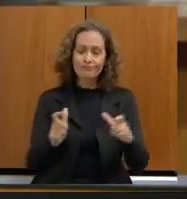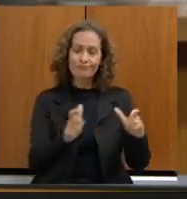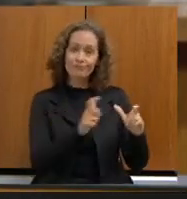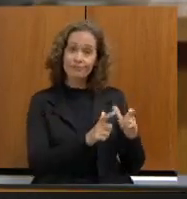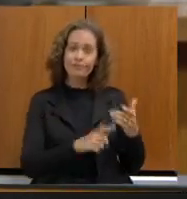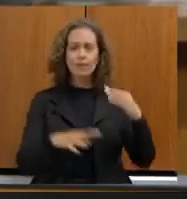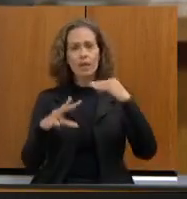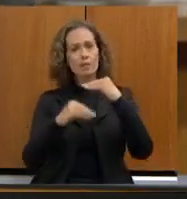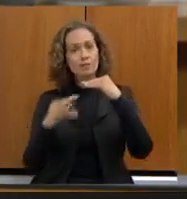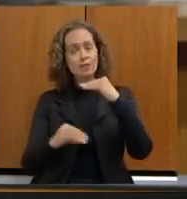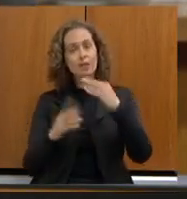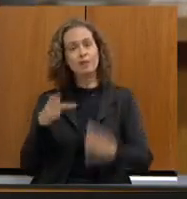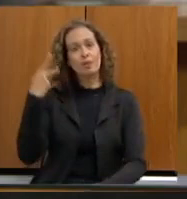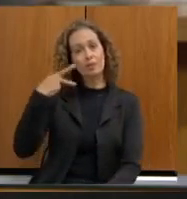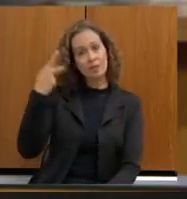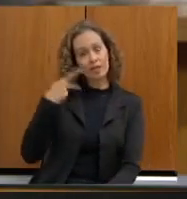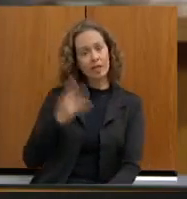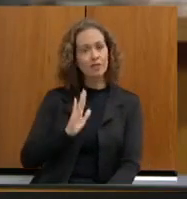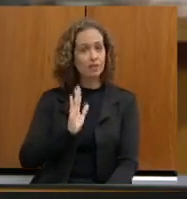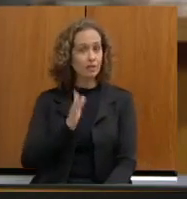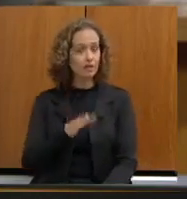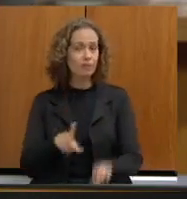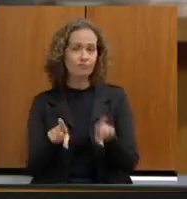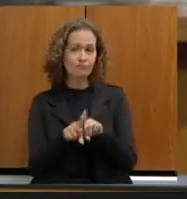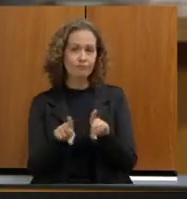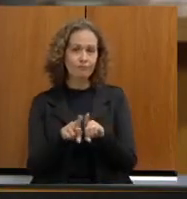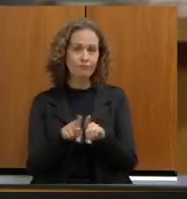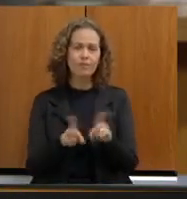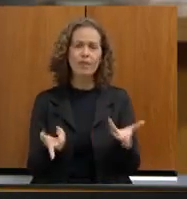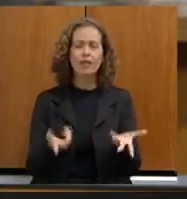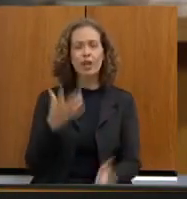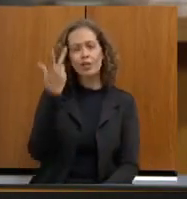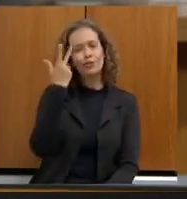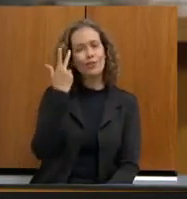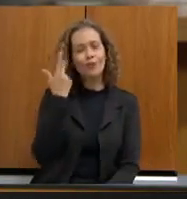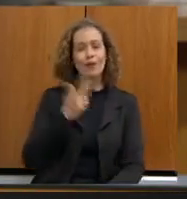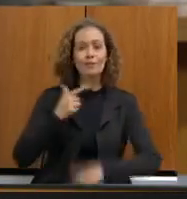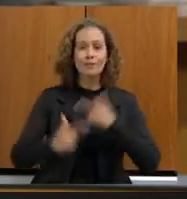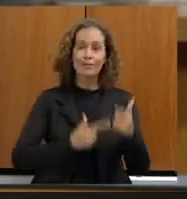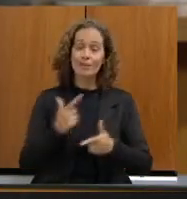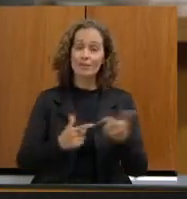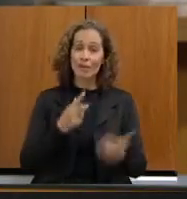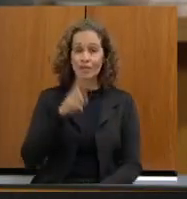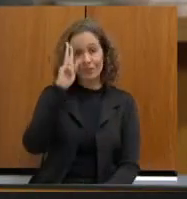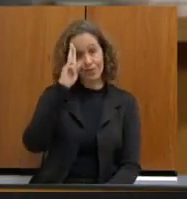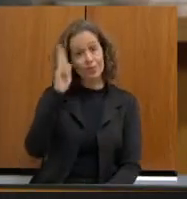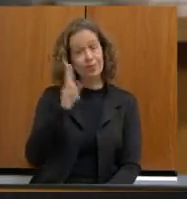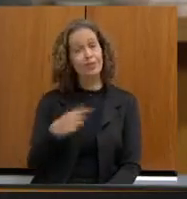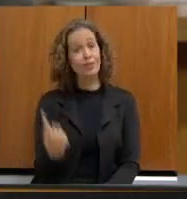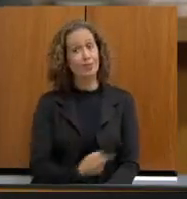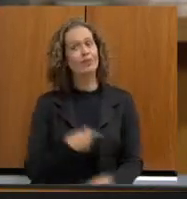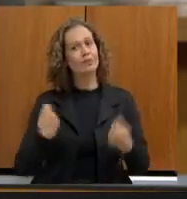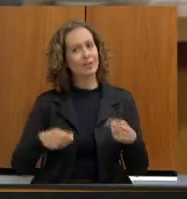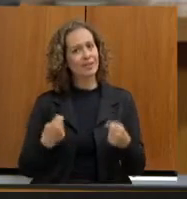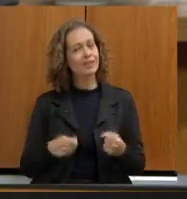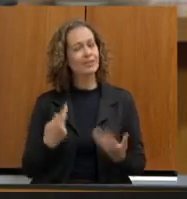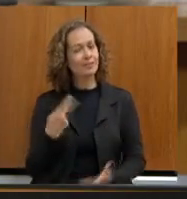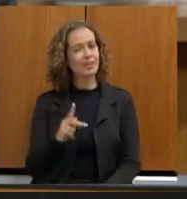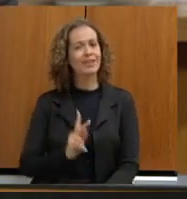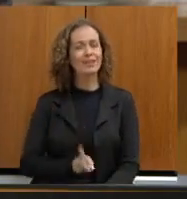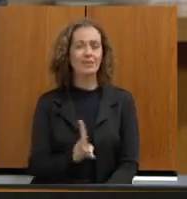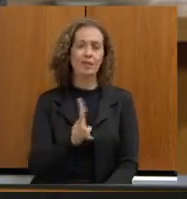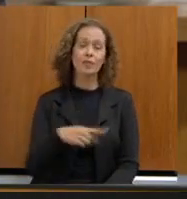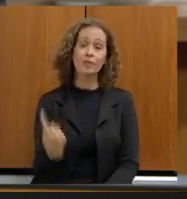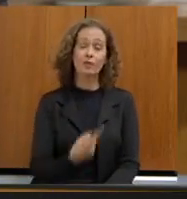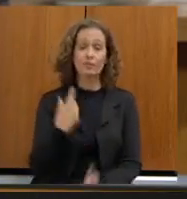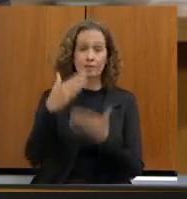questão das emendas parlamentares Já se tornou uma rotina no trabalho do Senhor e nós precisamos dela sempre e a